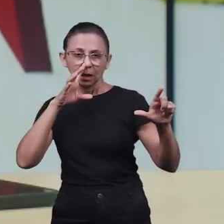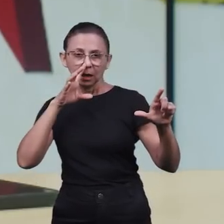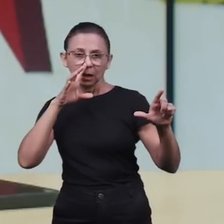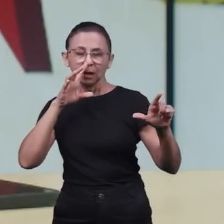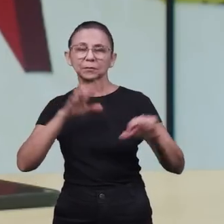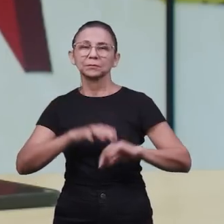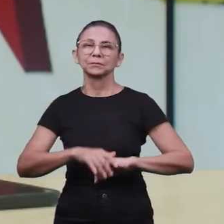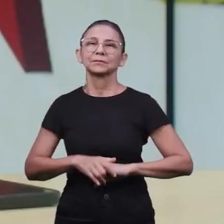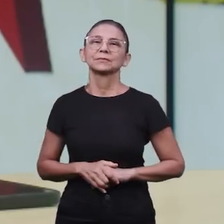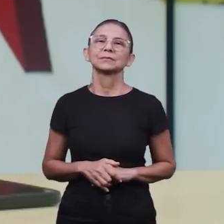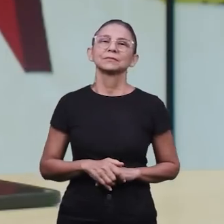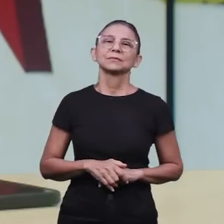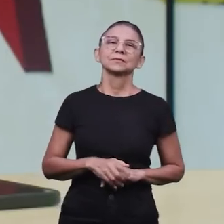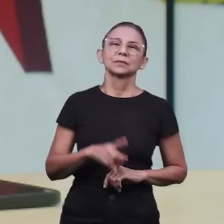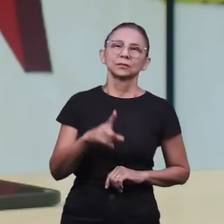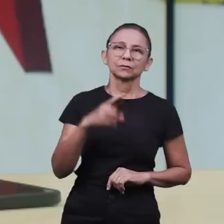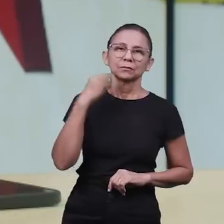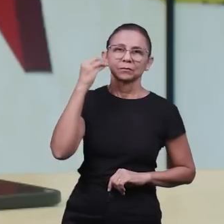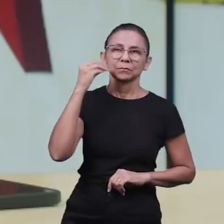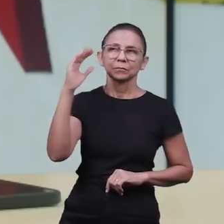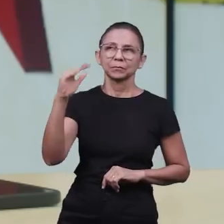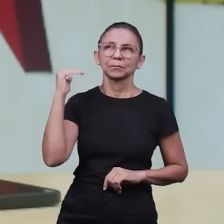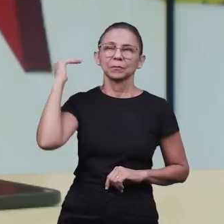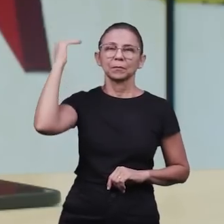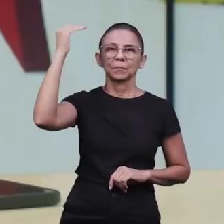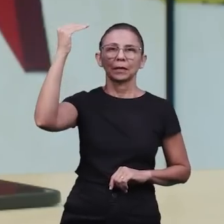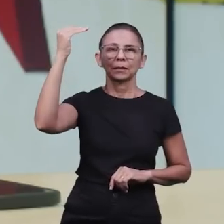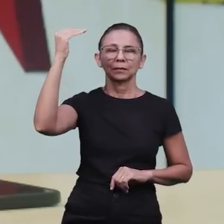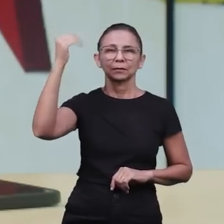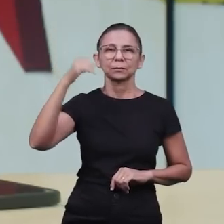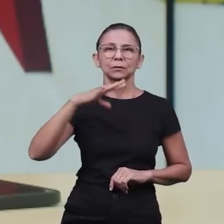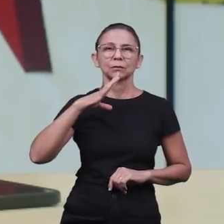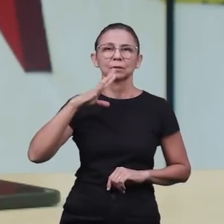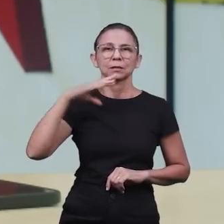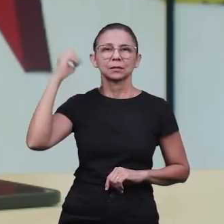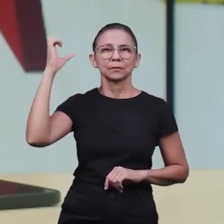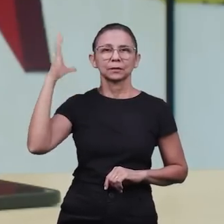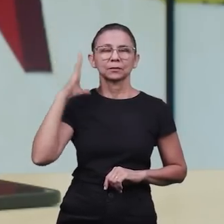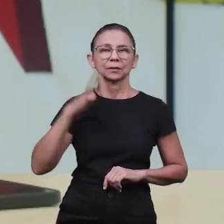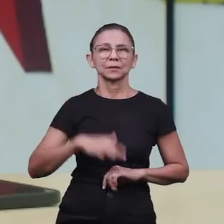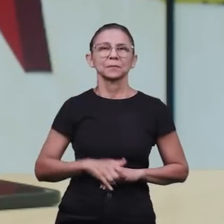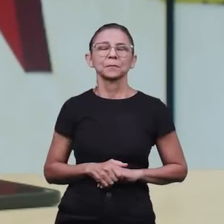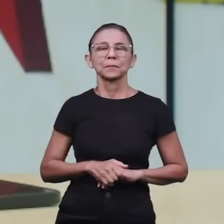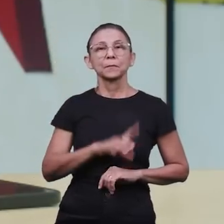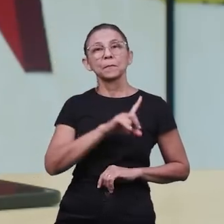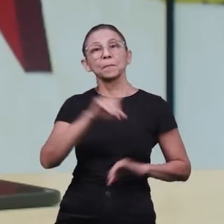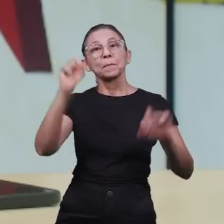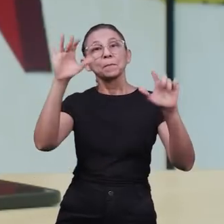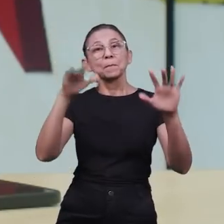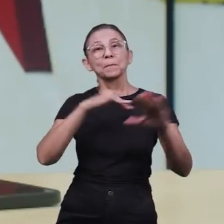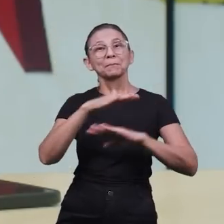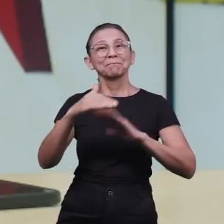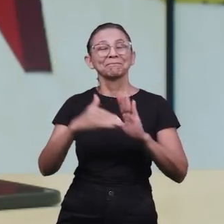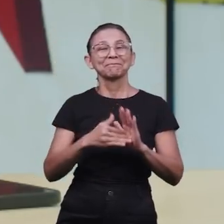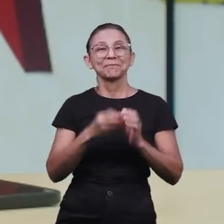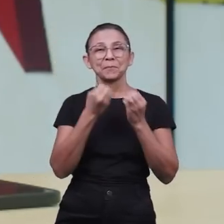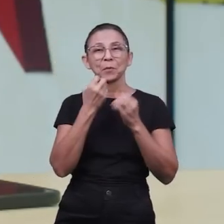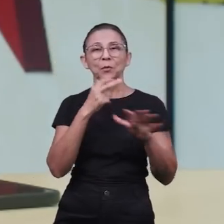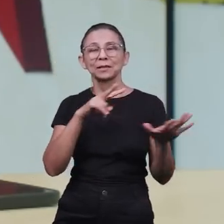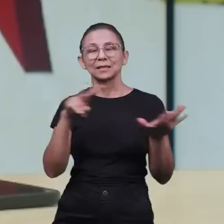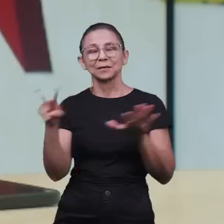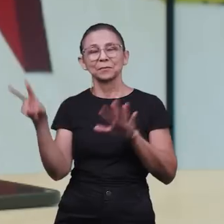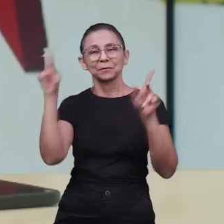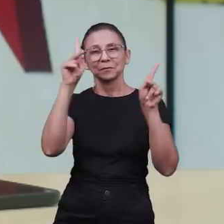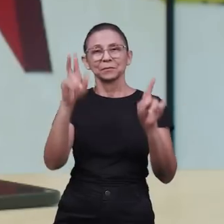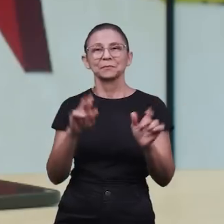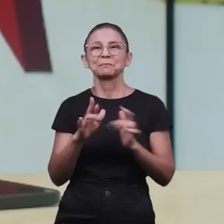e você vai crescer muito com aquilo que o Senhor tem nos trazido como revelação nesse programa, tá bom? Deus abençoe a todos, uma